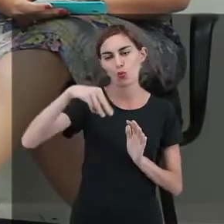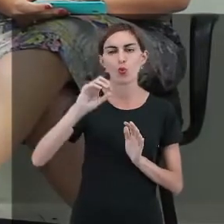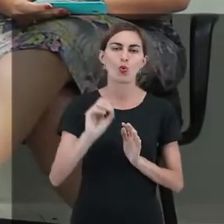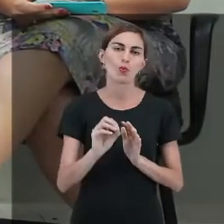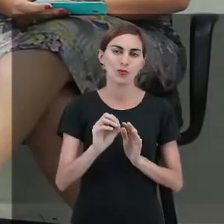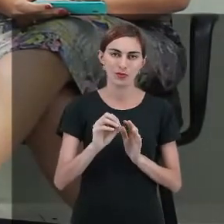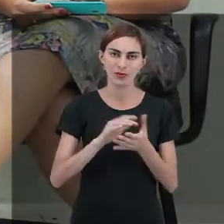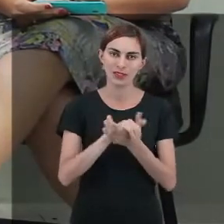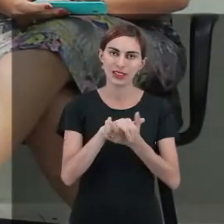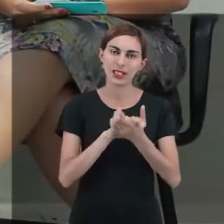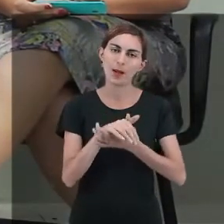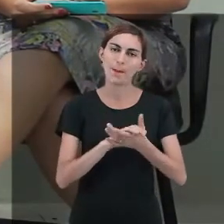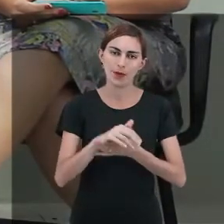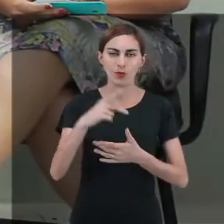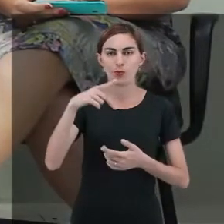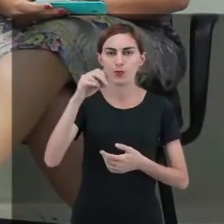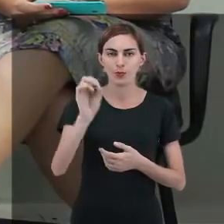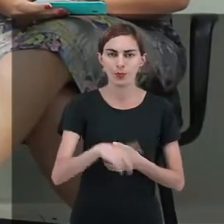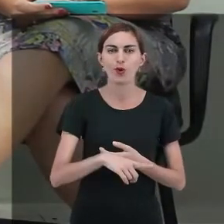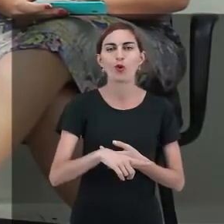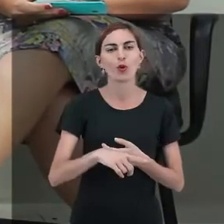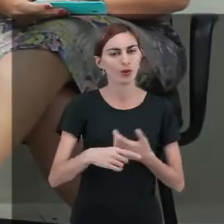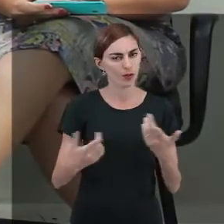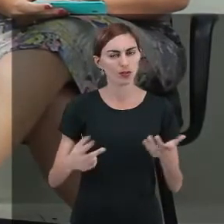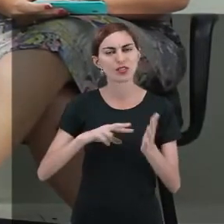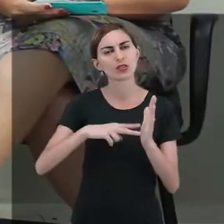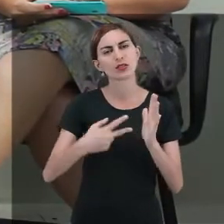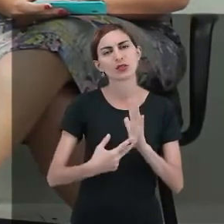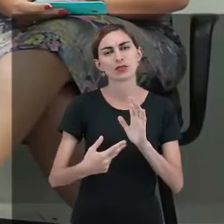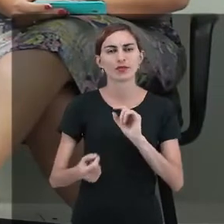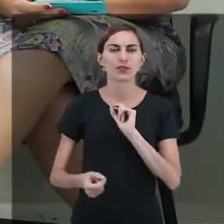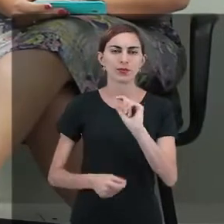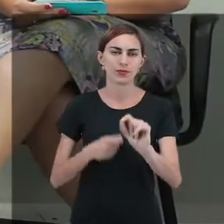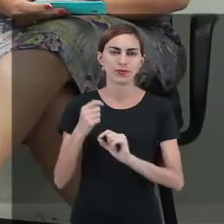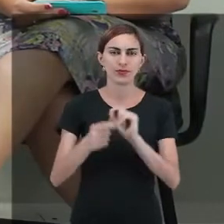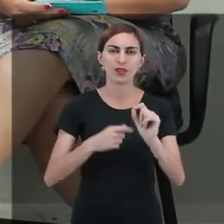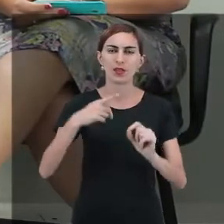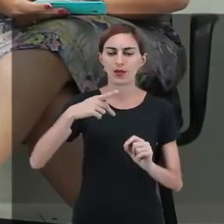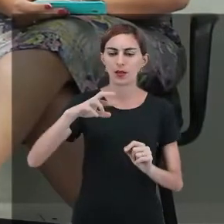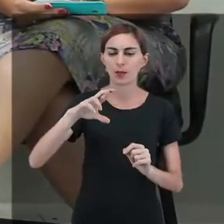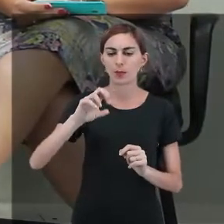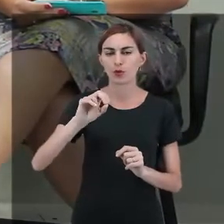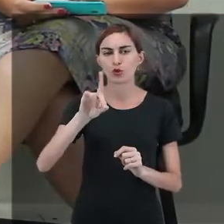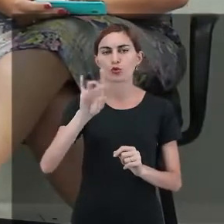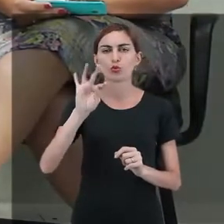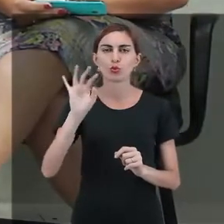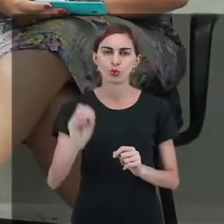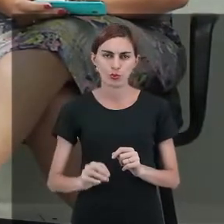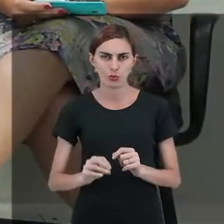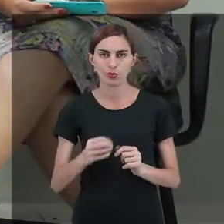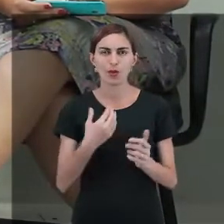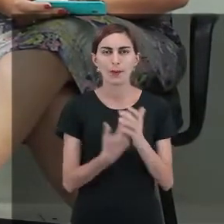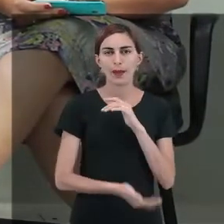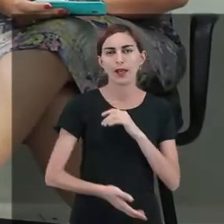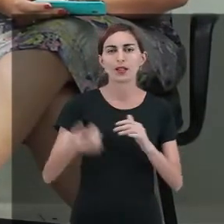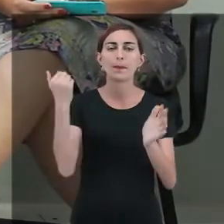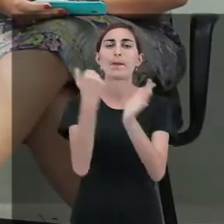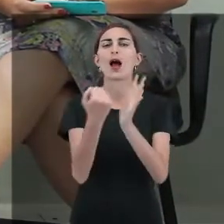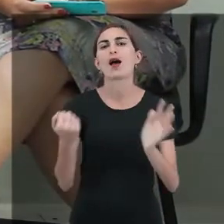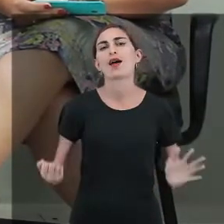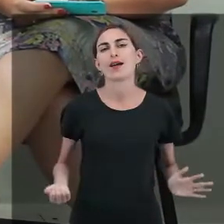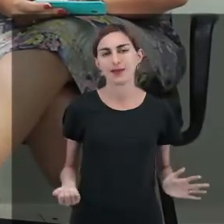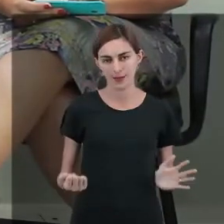O Omo, ele é um produto sinônimo de categoria. O que significa isso? É quando o produto, ele perde a forma e passa a ser a marca.